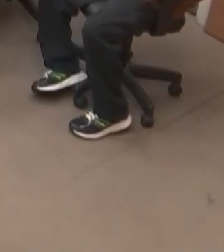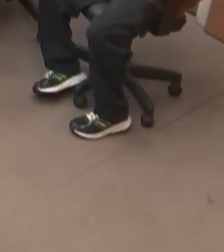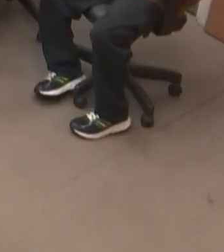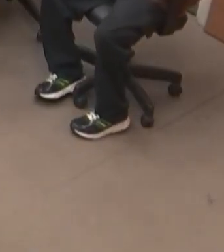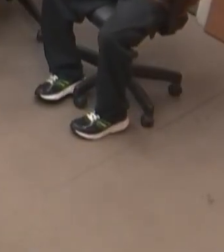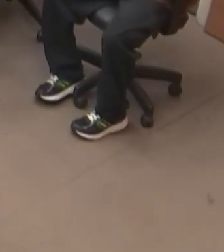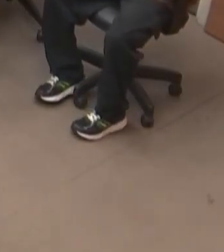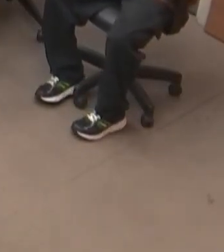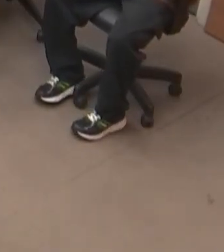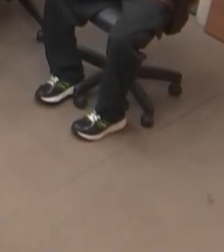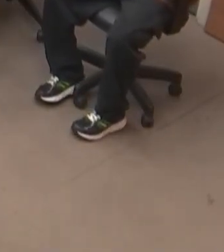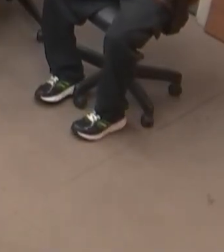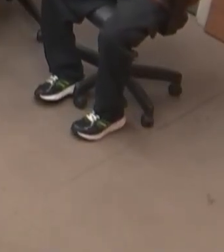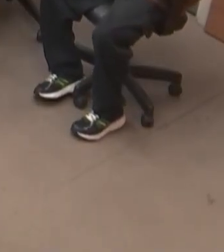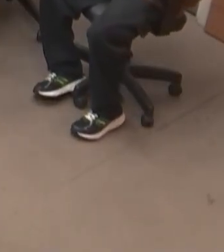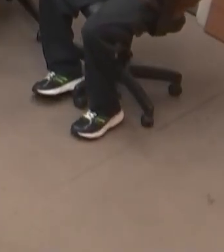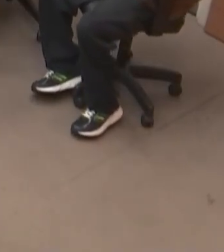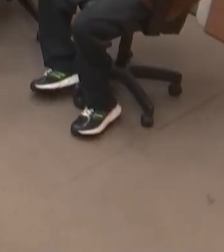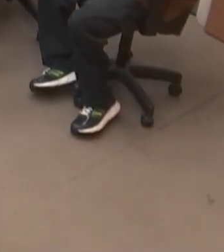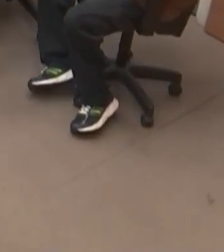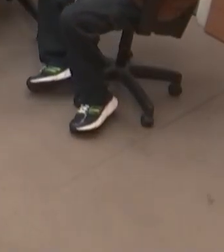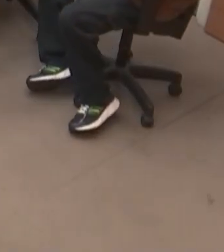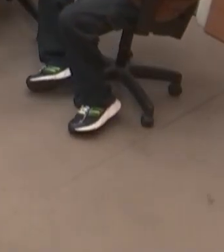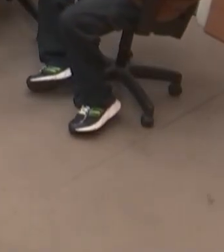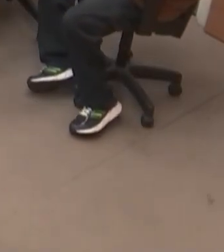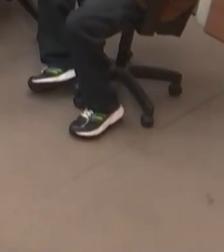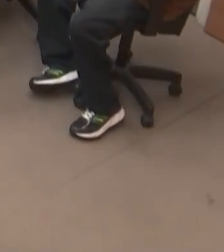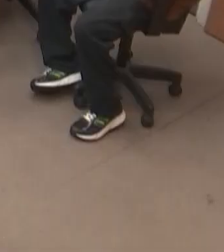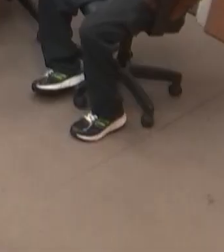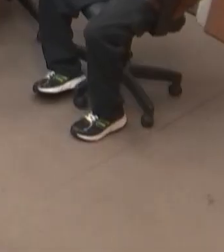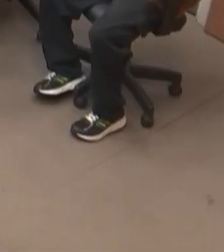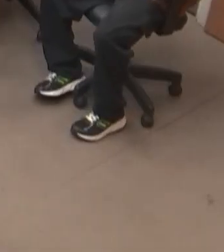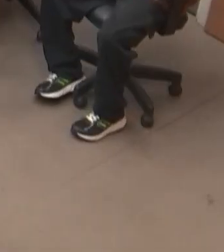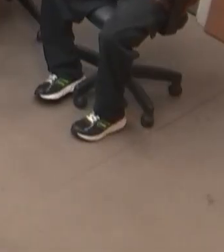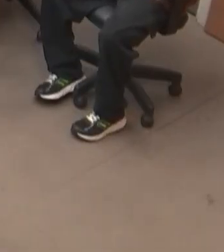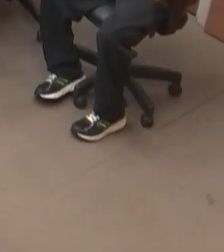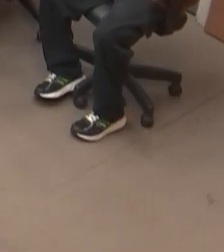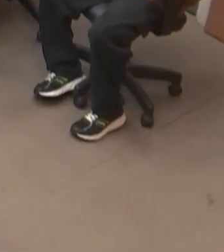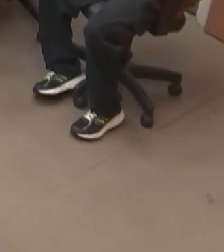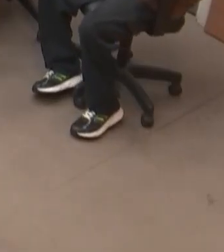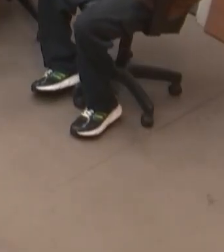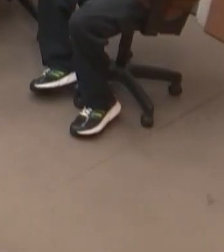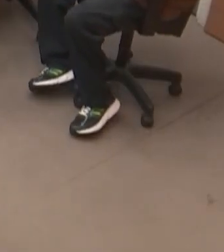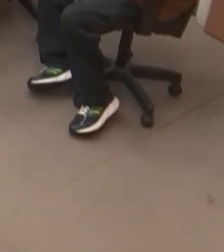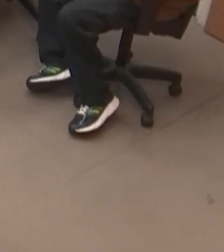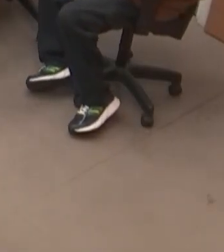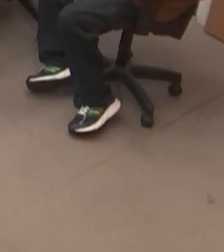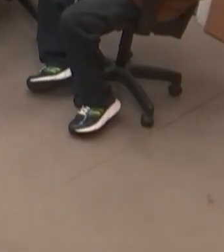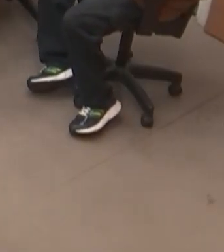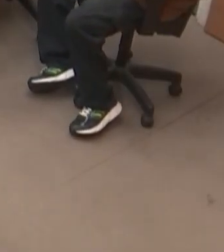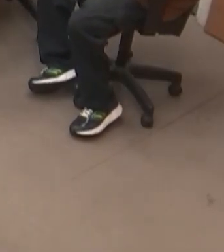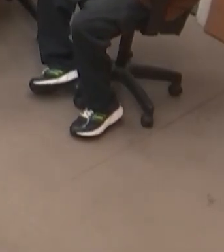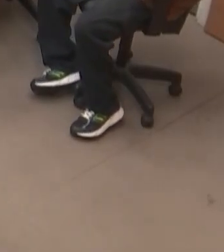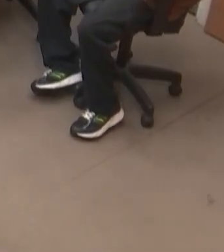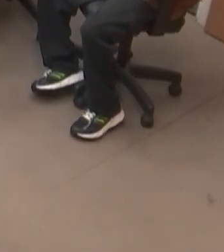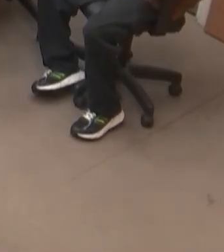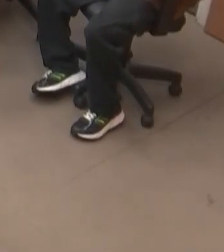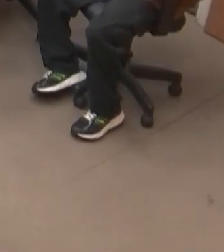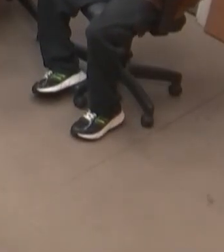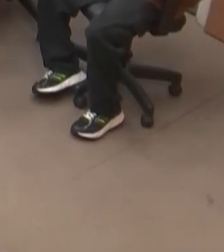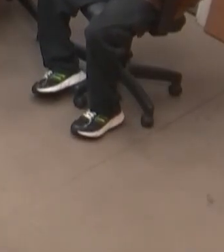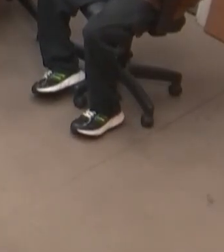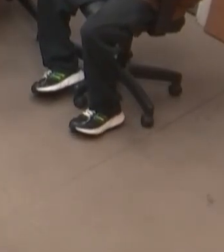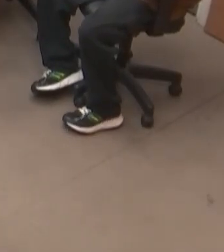Faço meu beat, minhas mix, meus clipes, eu nem ligo pro obstáculo. E o medo que te puxa pra trás, tá tirando seu gás, te enrola como se fosse um